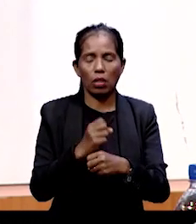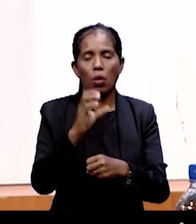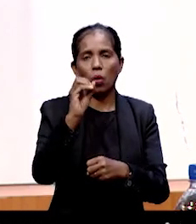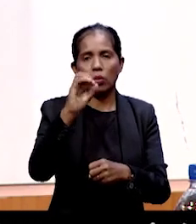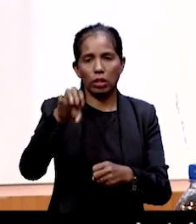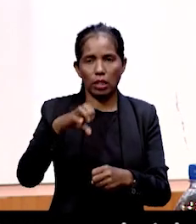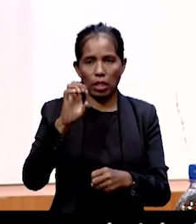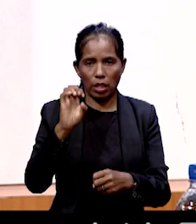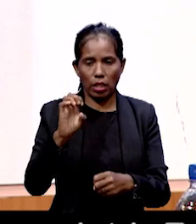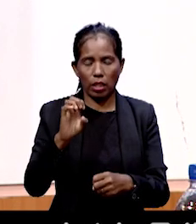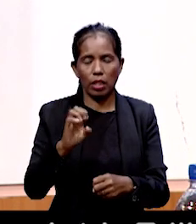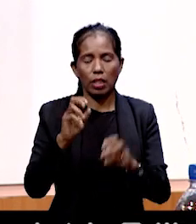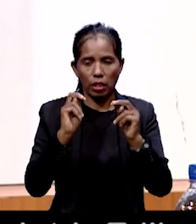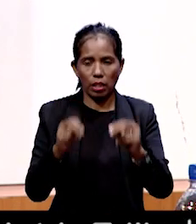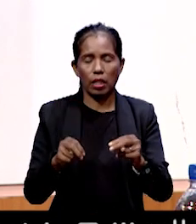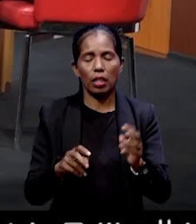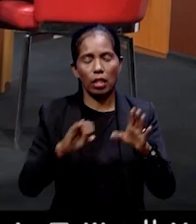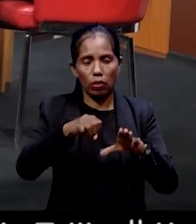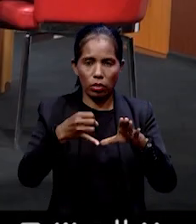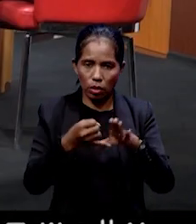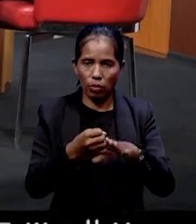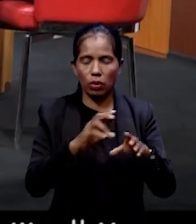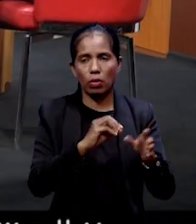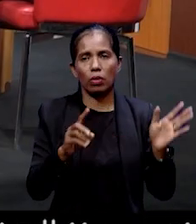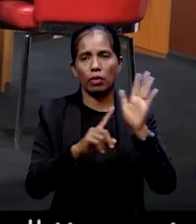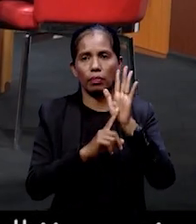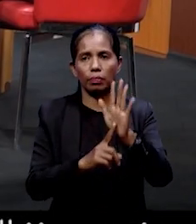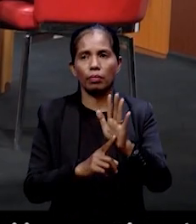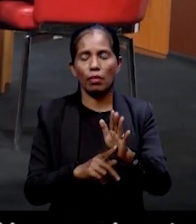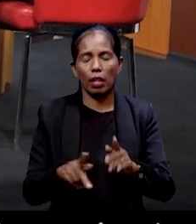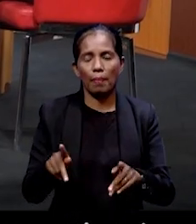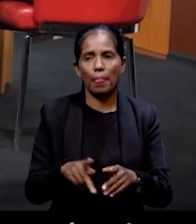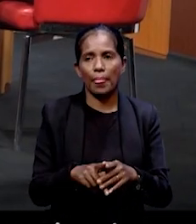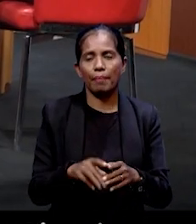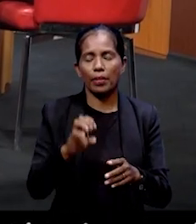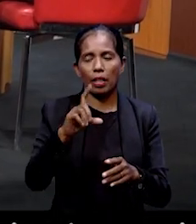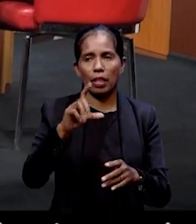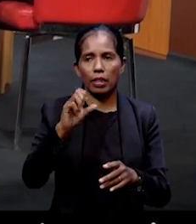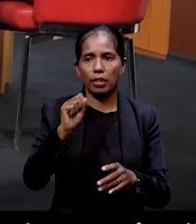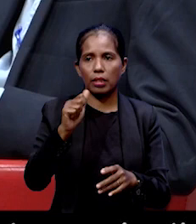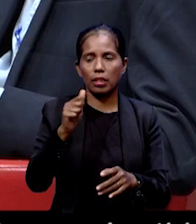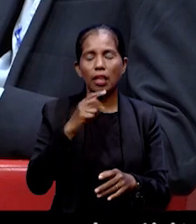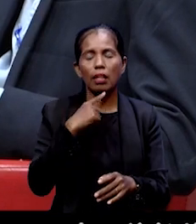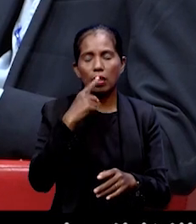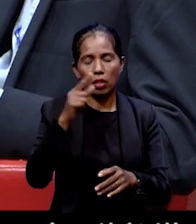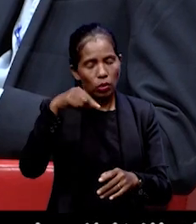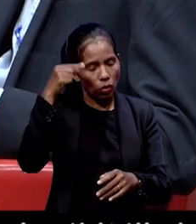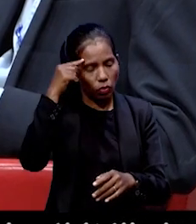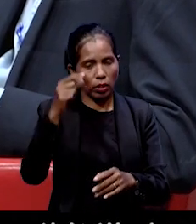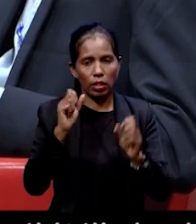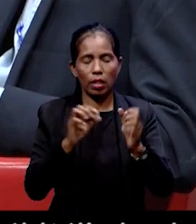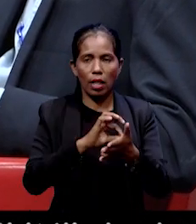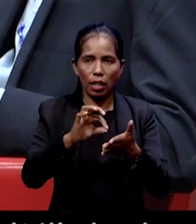União tem que inclusive no representativo. Pesquisadora Lau Hamutuk Elisária Febe Gomes Ateten, governo sempre